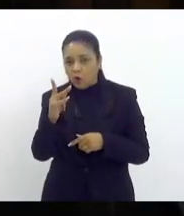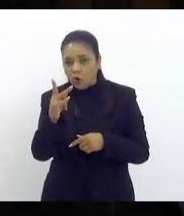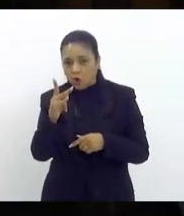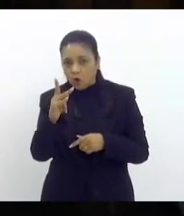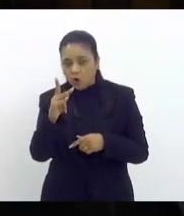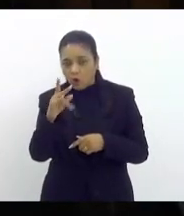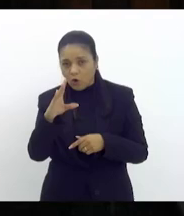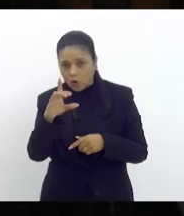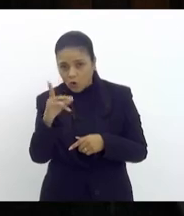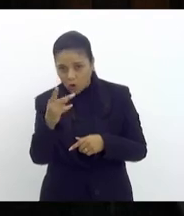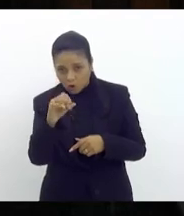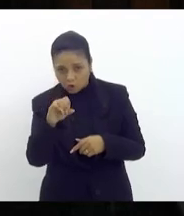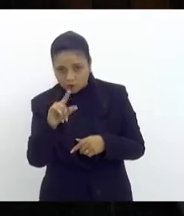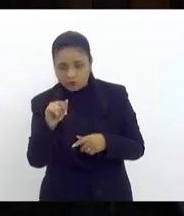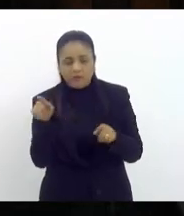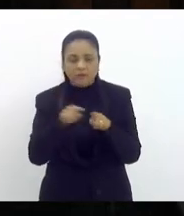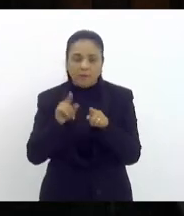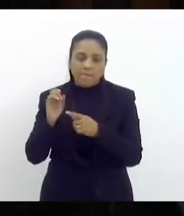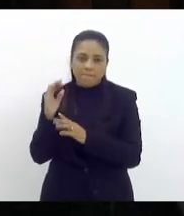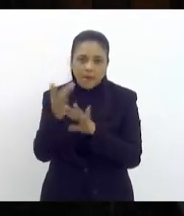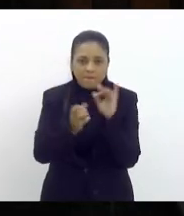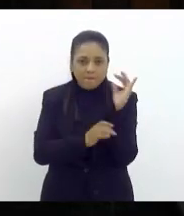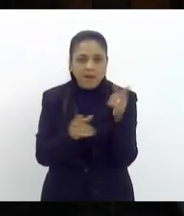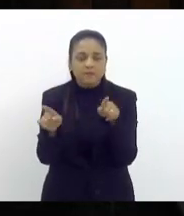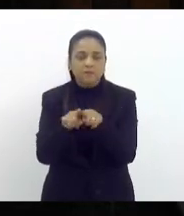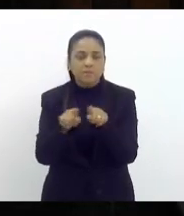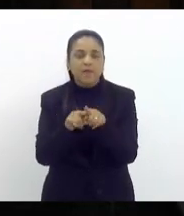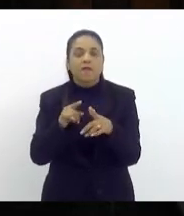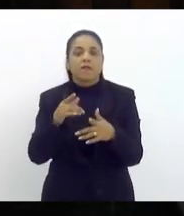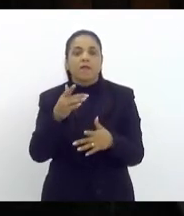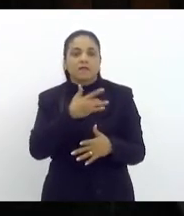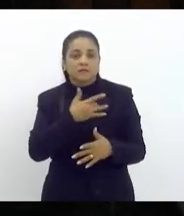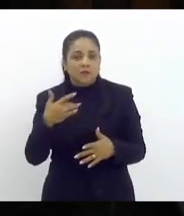das políticas de saúde em especial de saúde mental